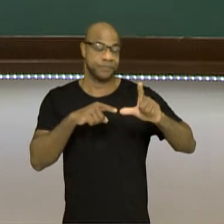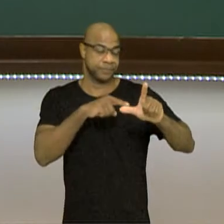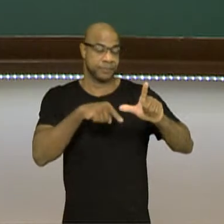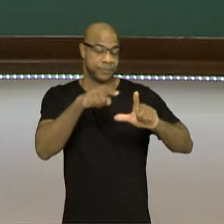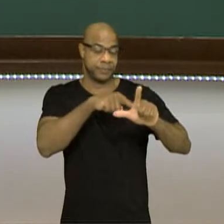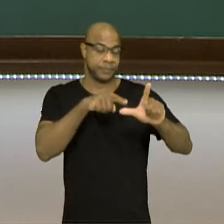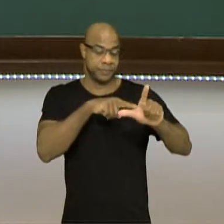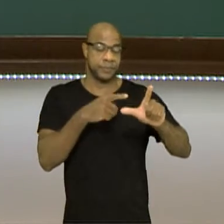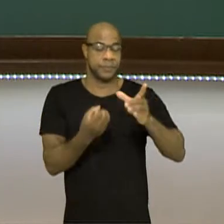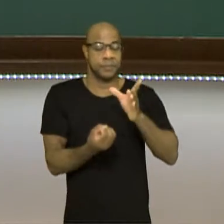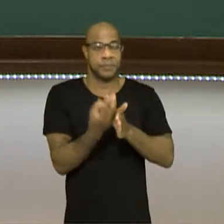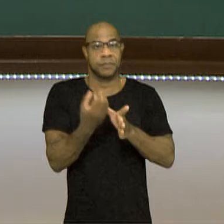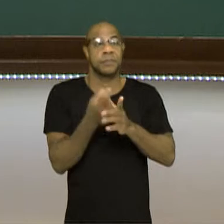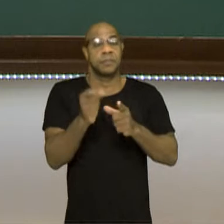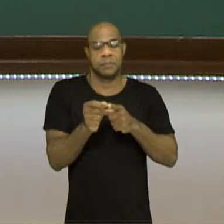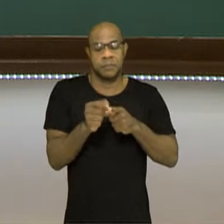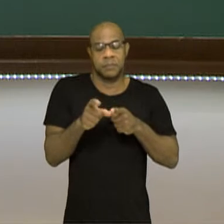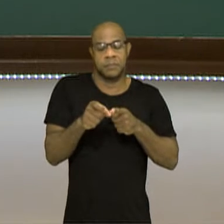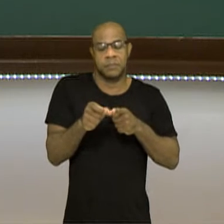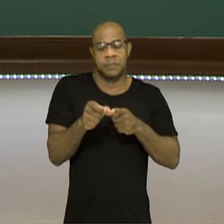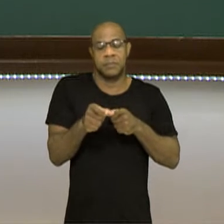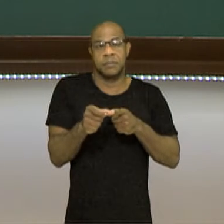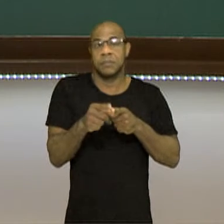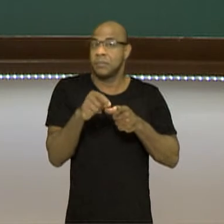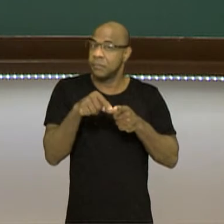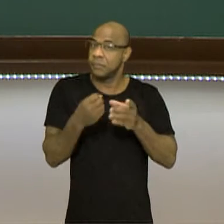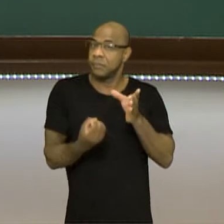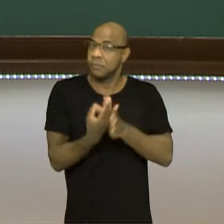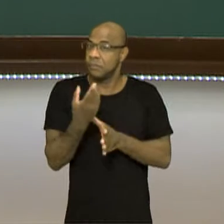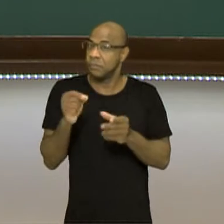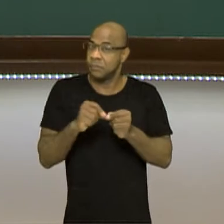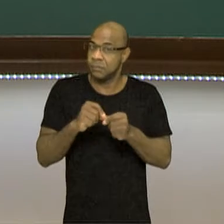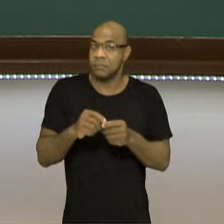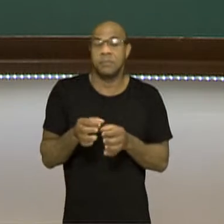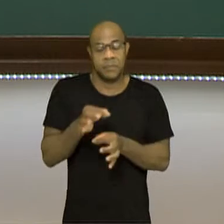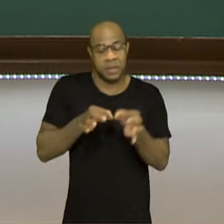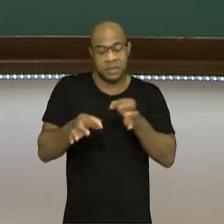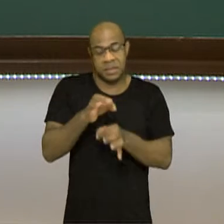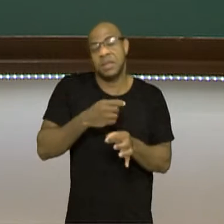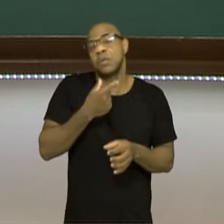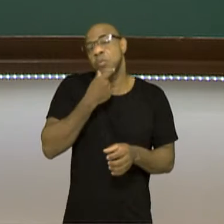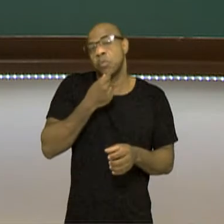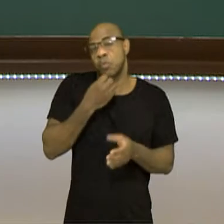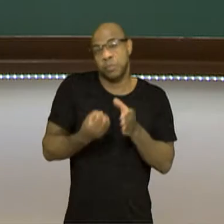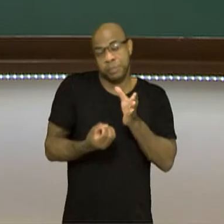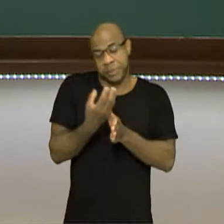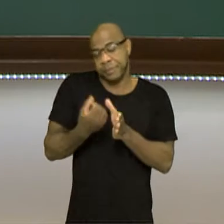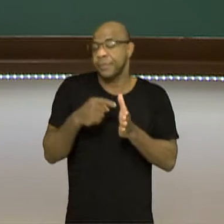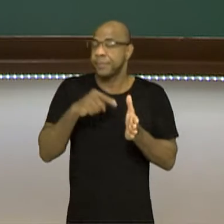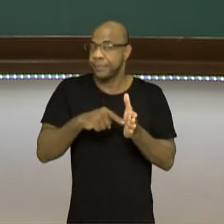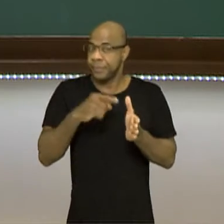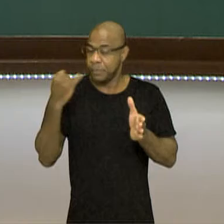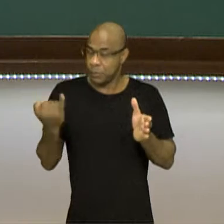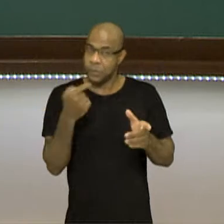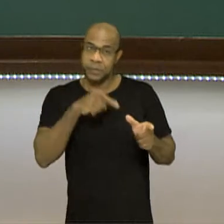principalmente esse, é produzir o gameta masculino, a célula masculina reprodutiva.